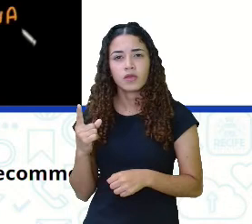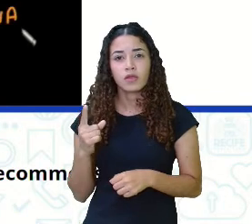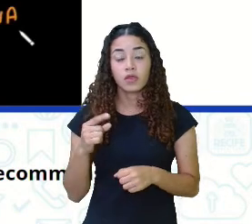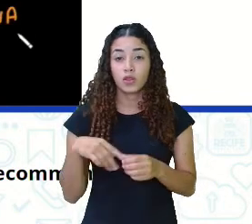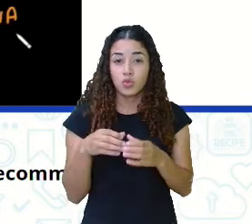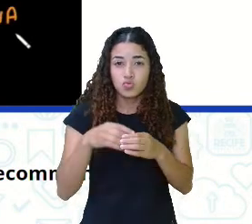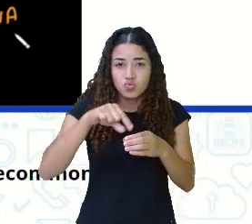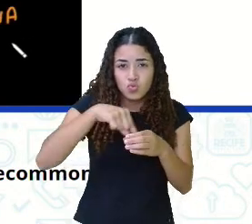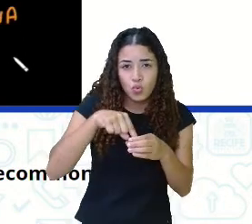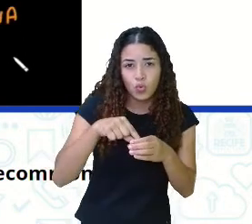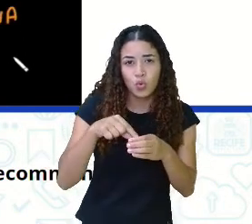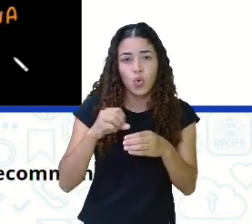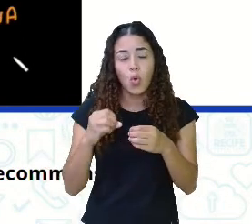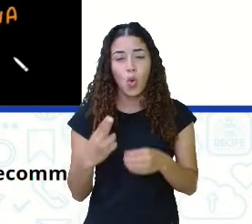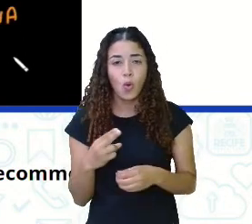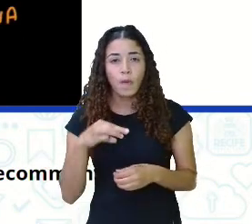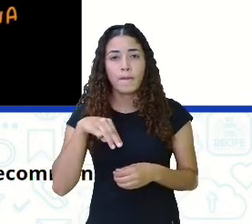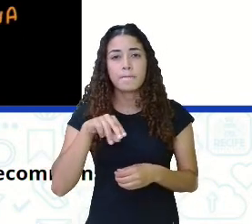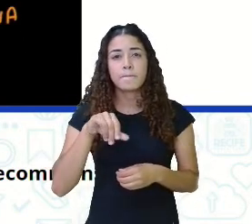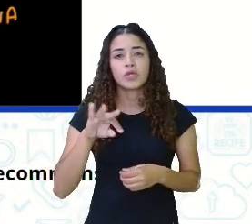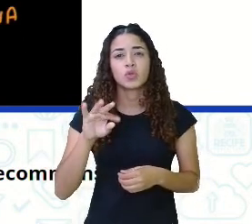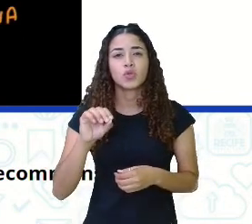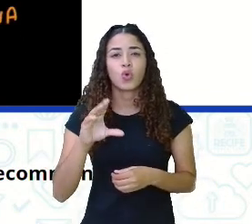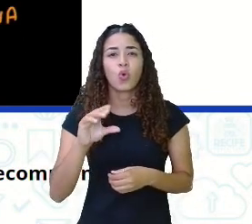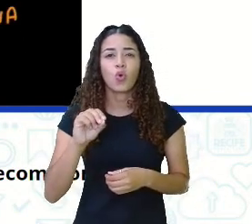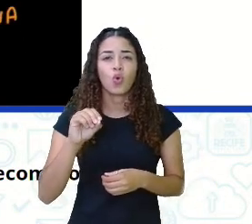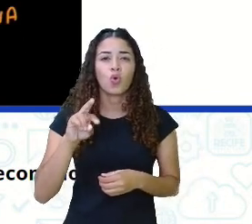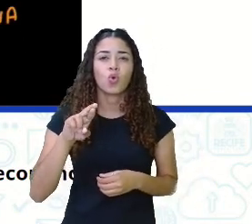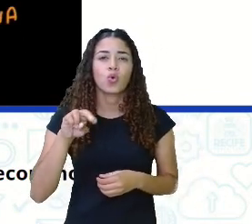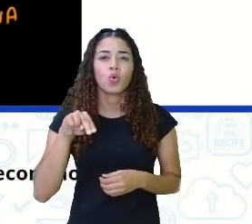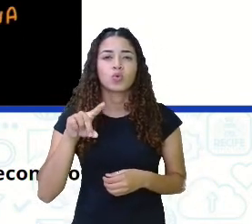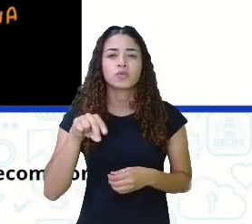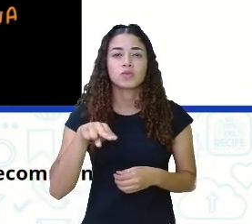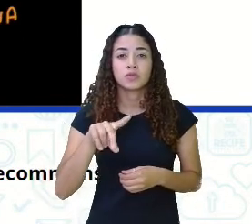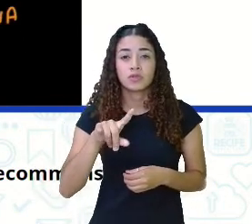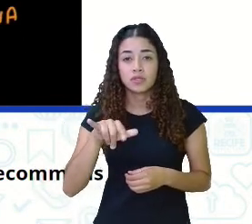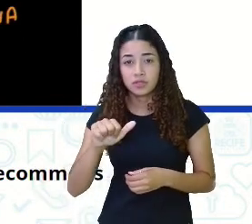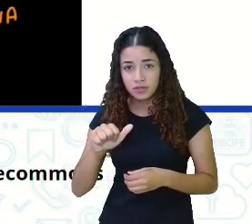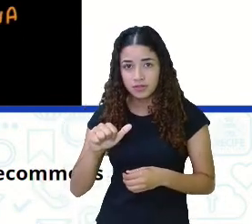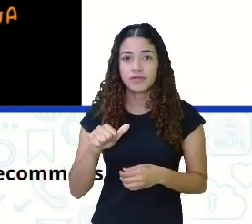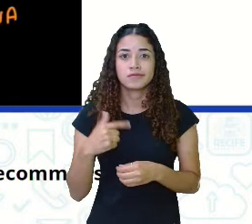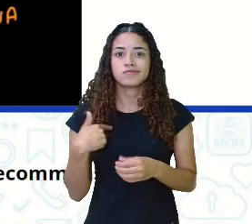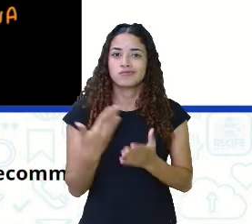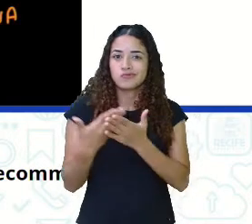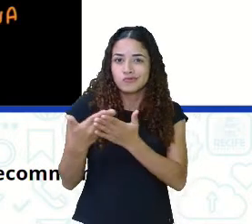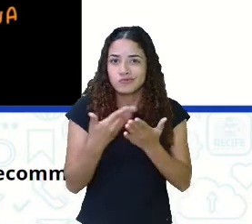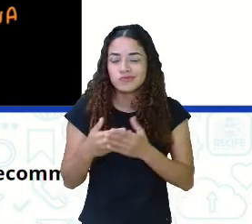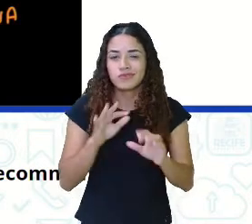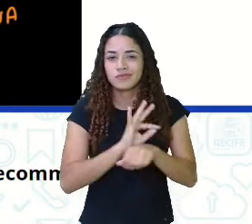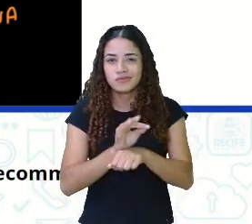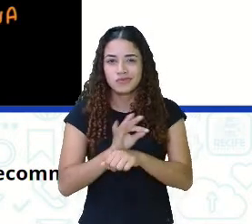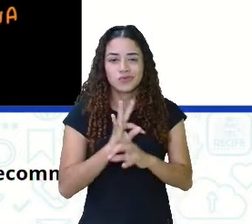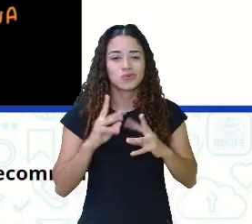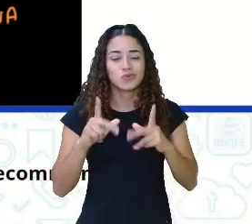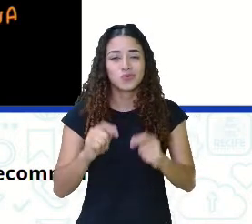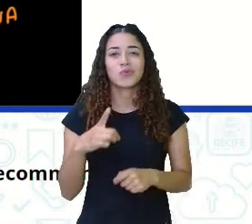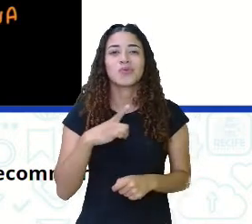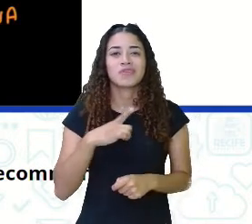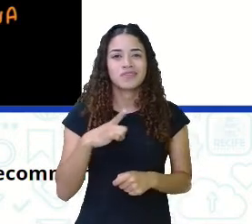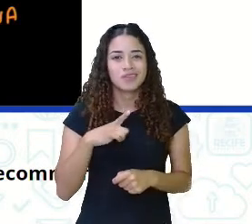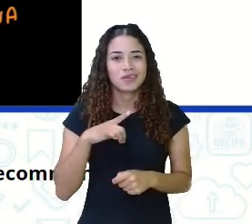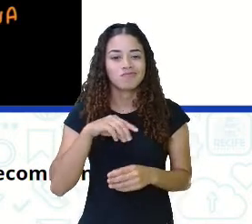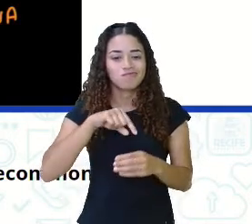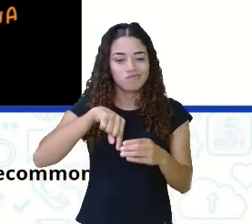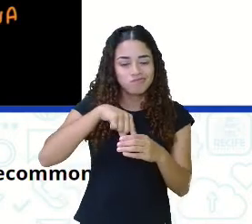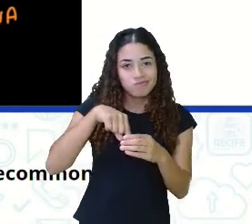ou mitocôndria, que estudamos em muitos outros vídeos. Além disso, todos eles têm cromossomos lineares. Já em